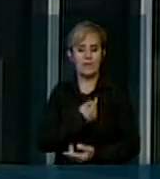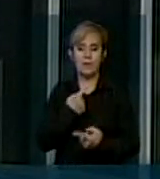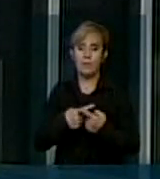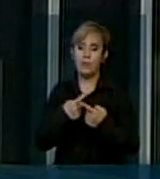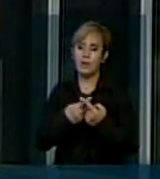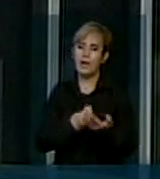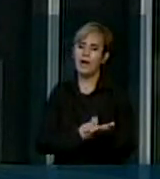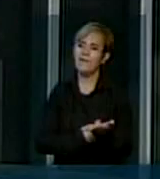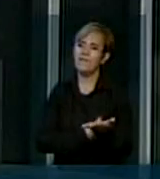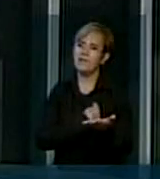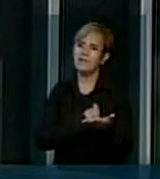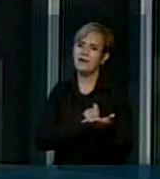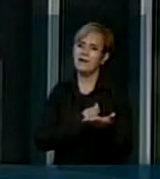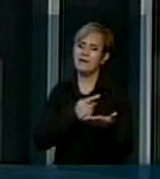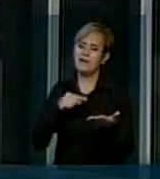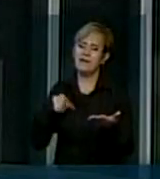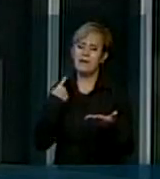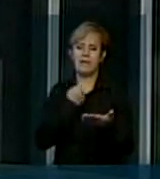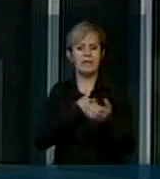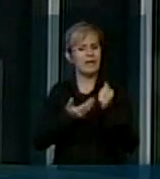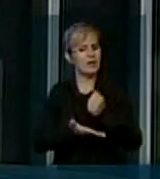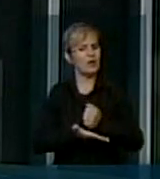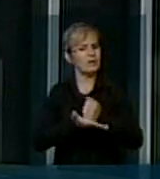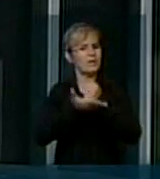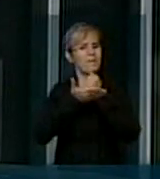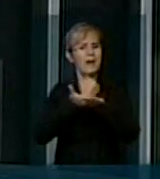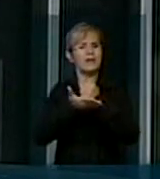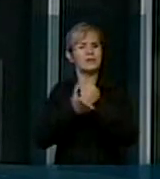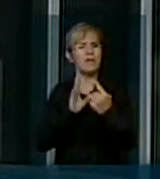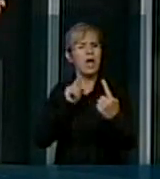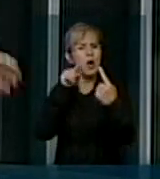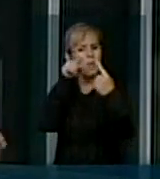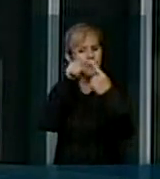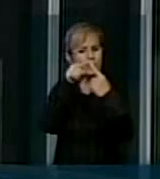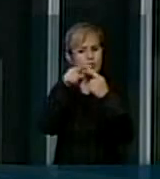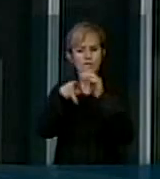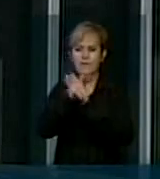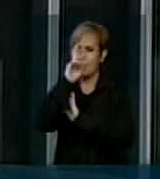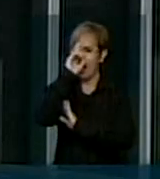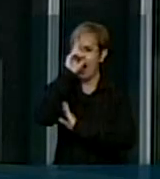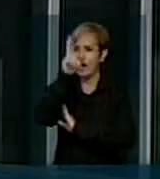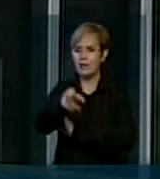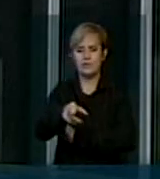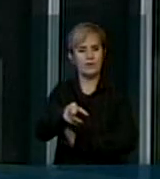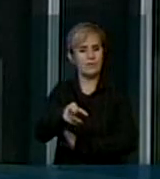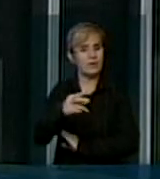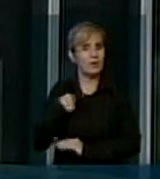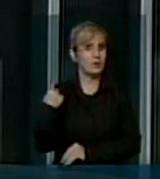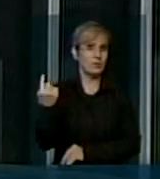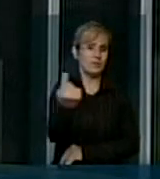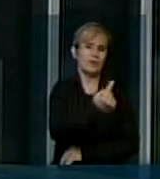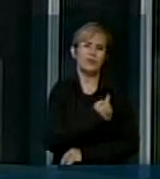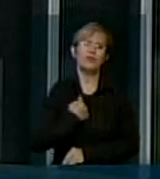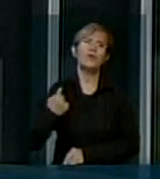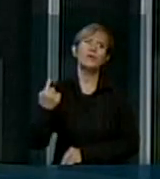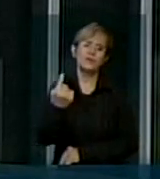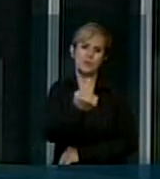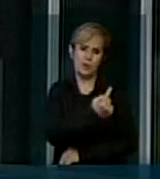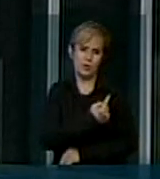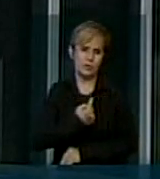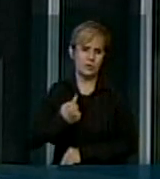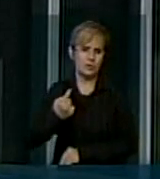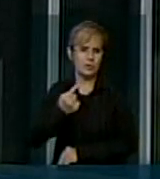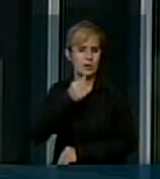é a nossa base, é o fundamento, é o motivo, é a razão pela qual todos nós, todas